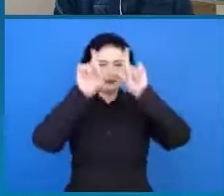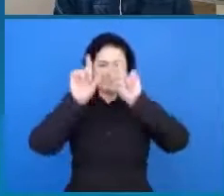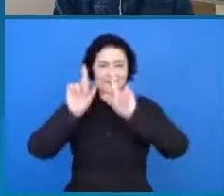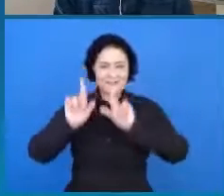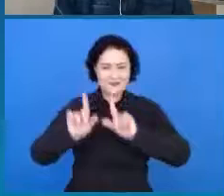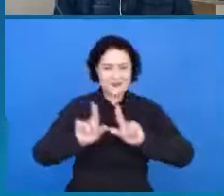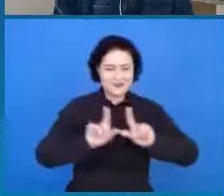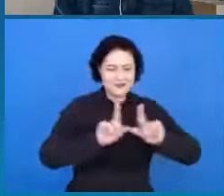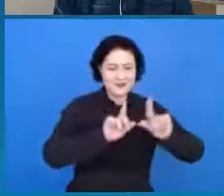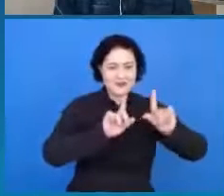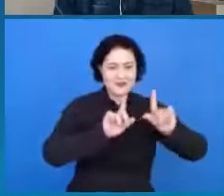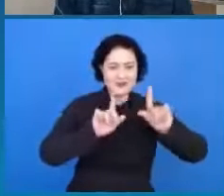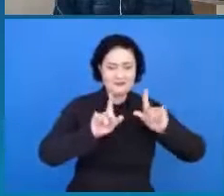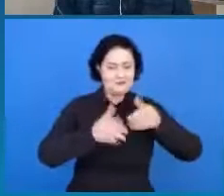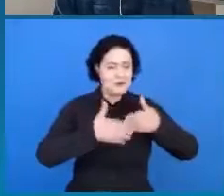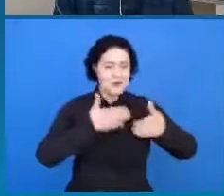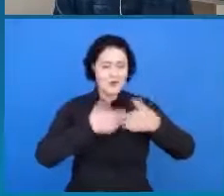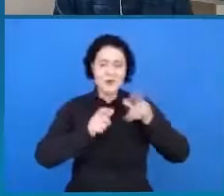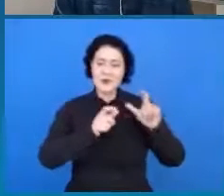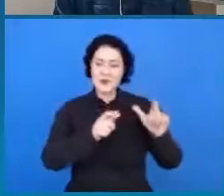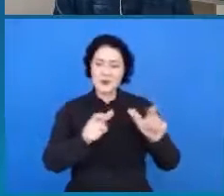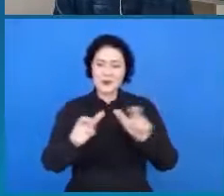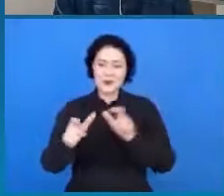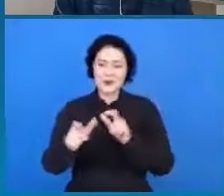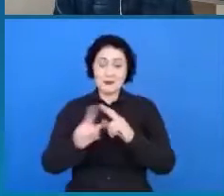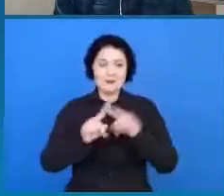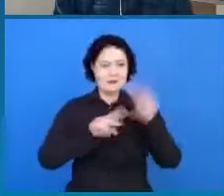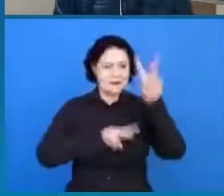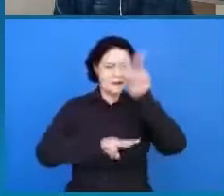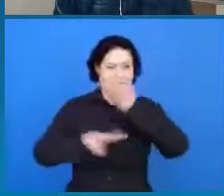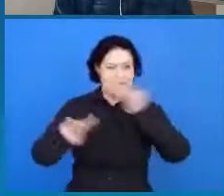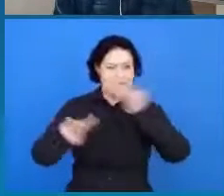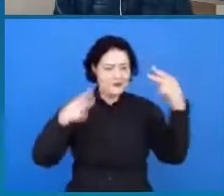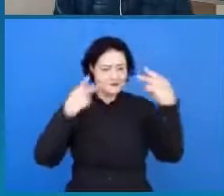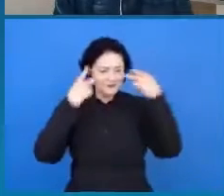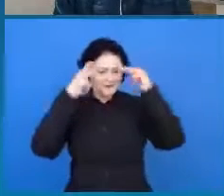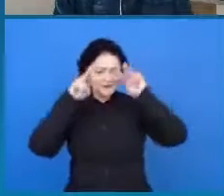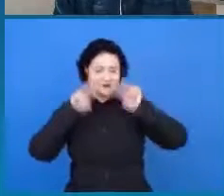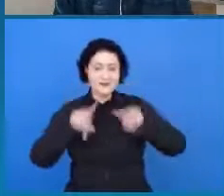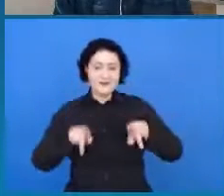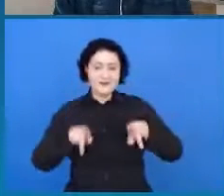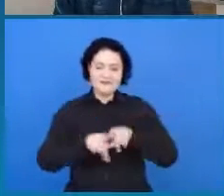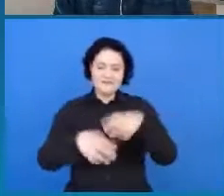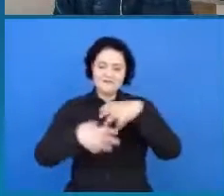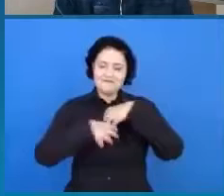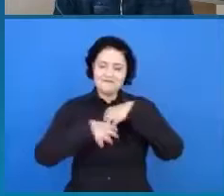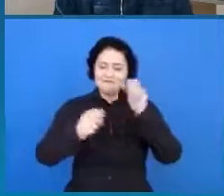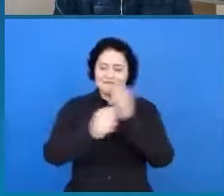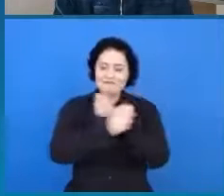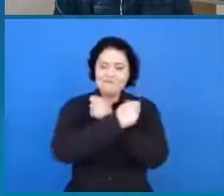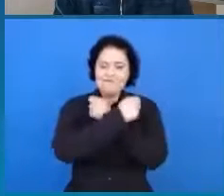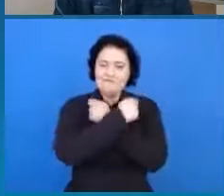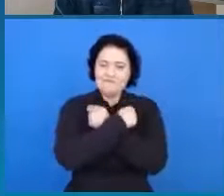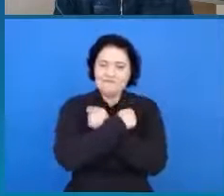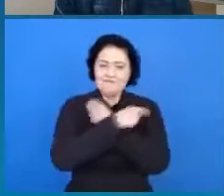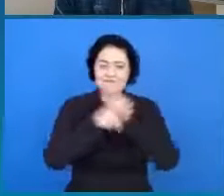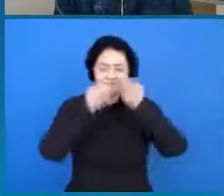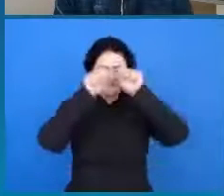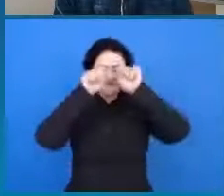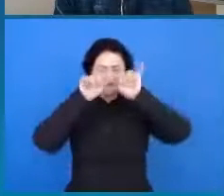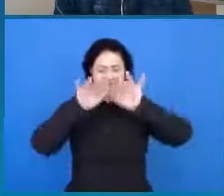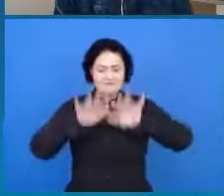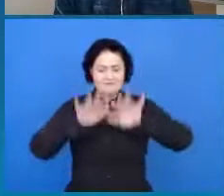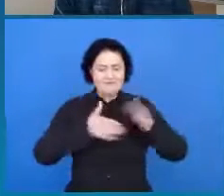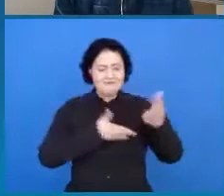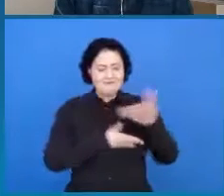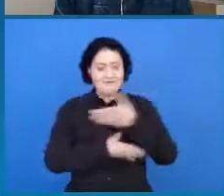não importa onde estejamos Estamos nos vendo nos sentimos abraçados emanados